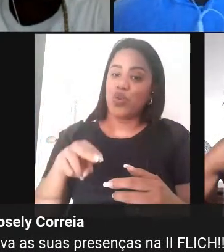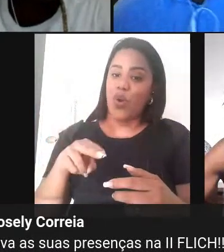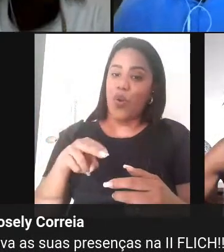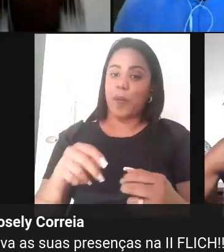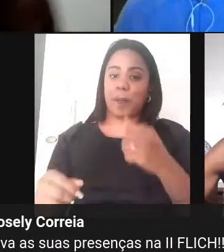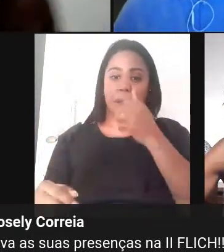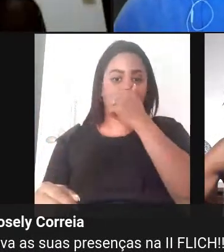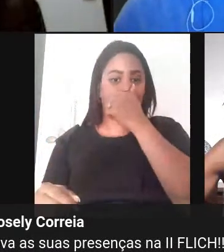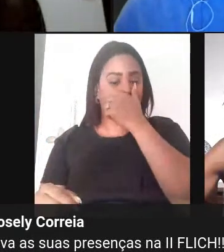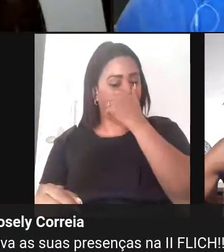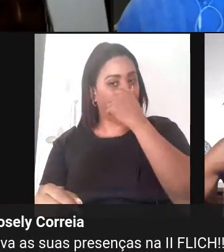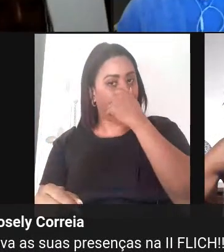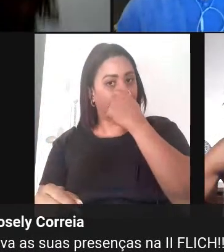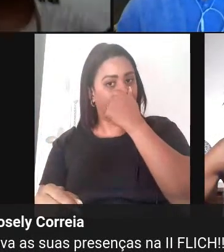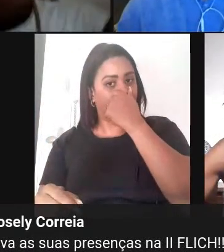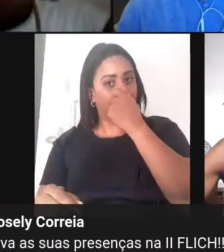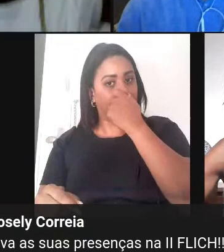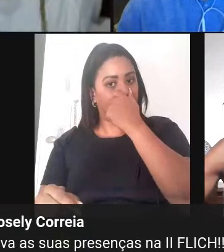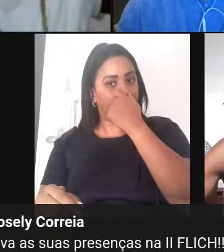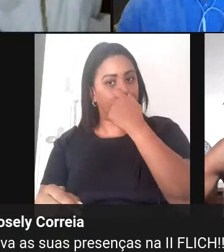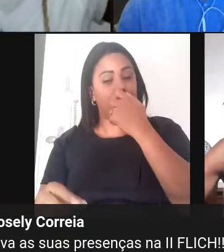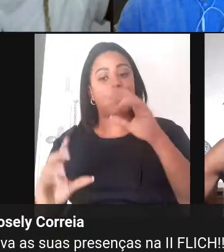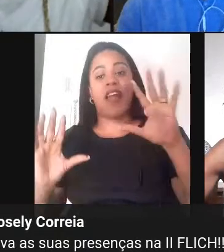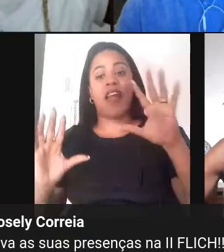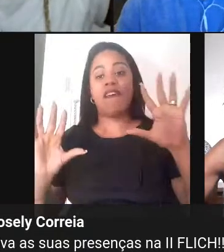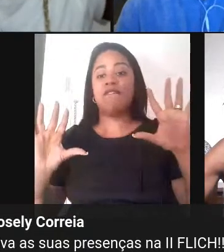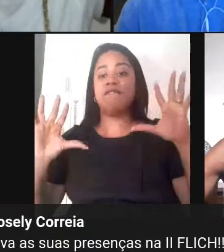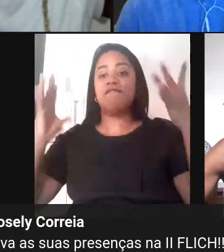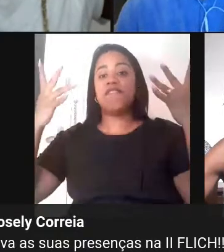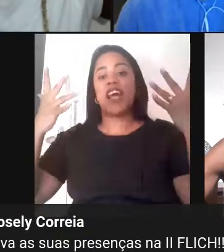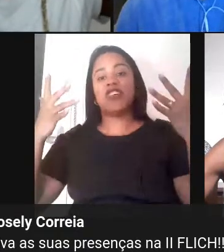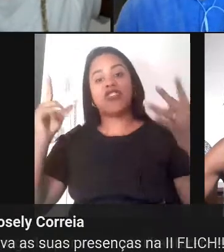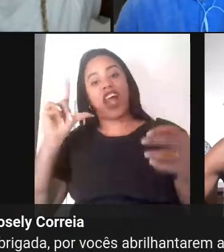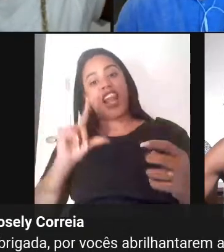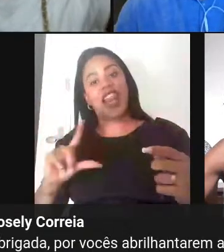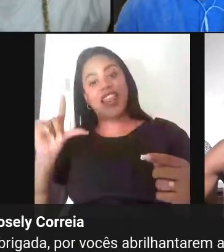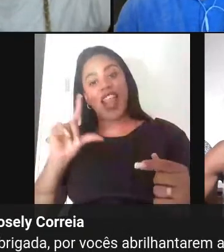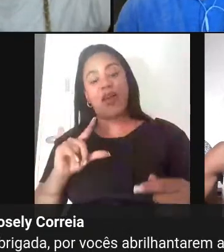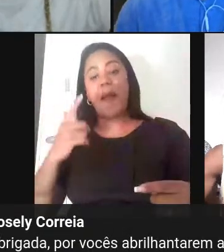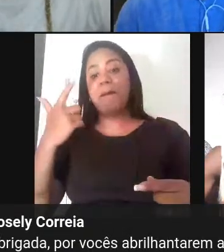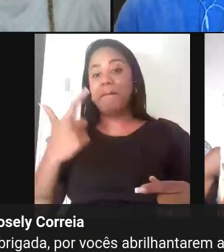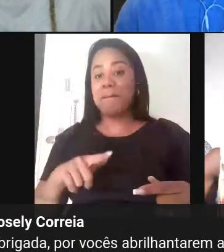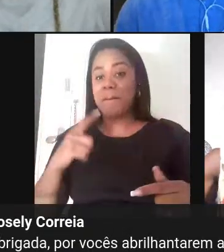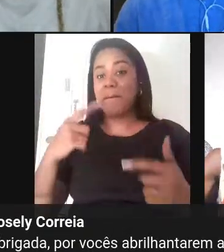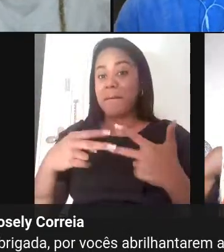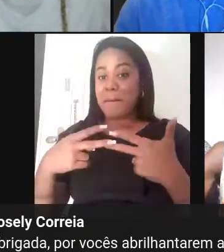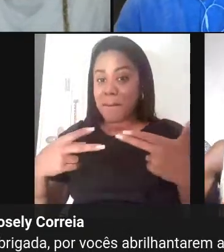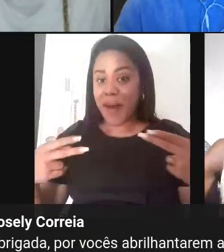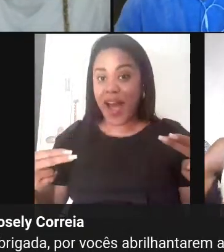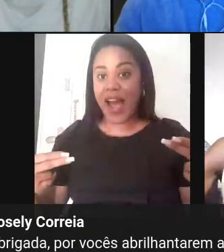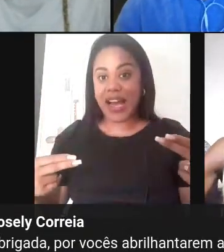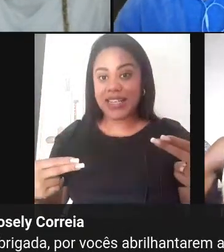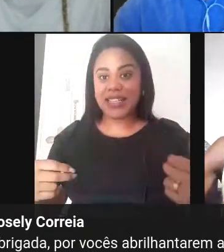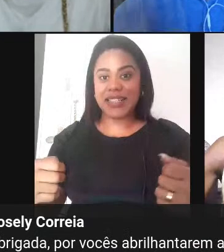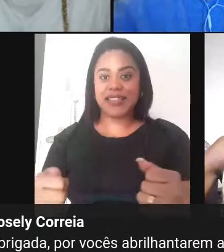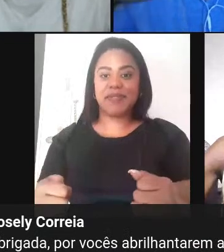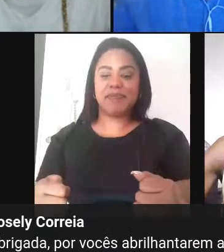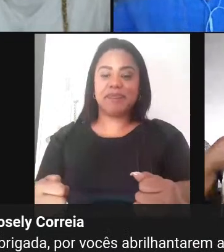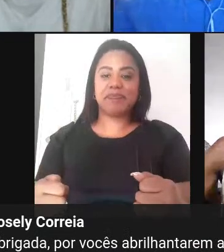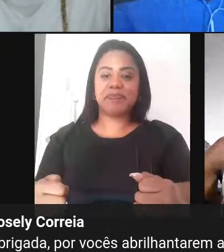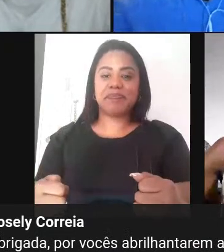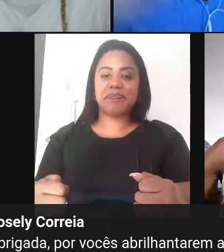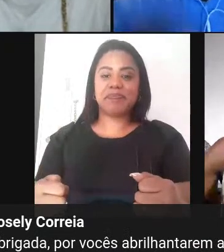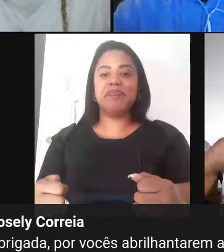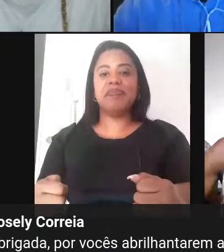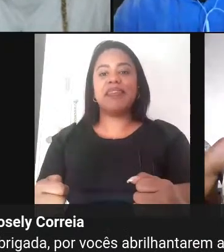também, enfim, espero que haja mais espaço para a literatura moçambicana neste circuito, e paz, fiquem todos bem, e o